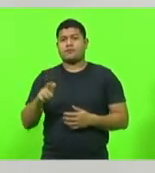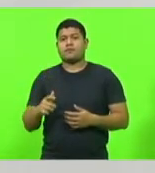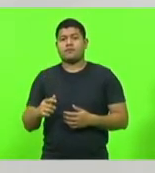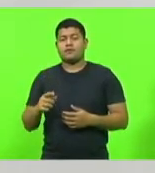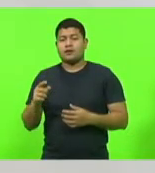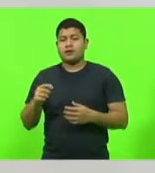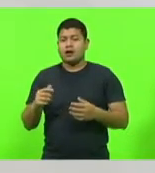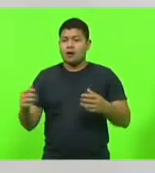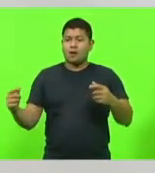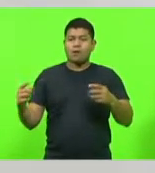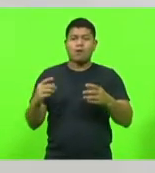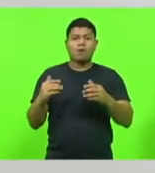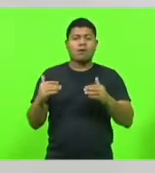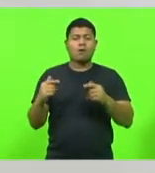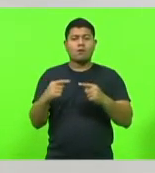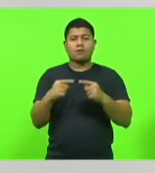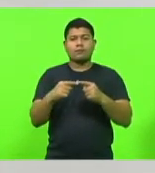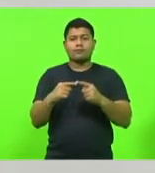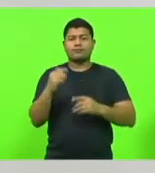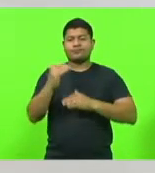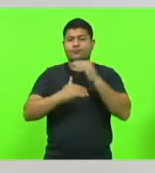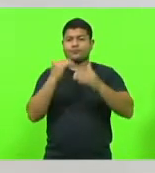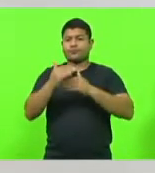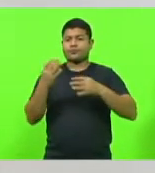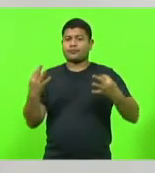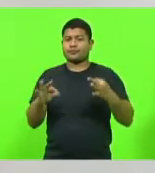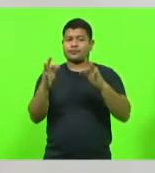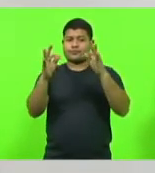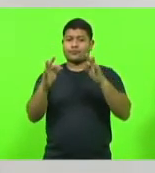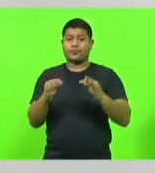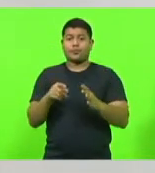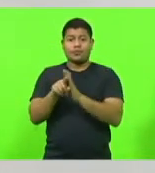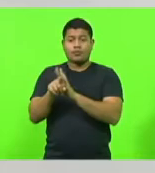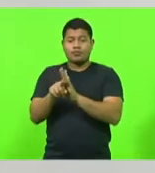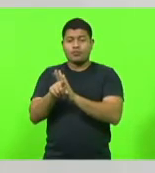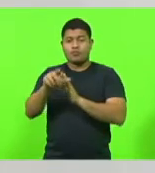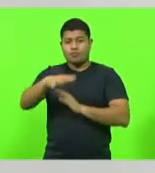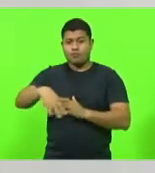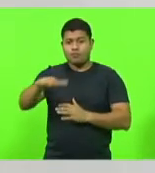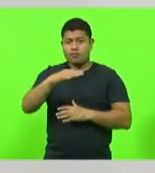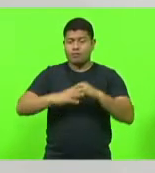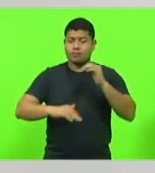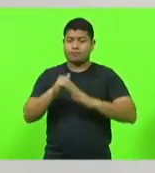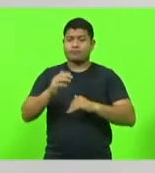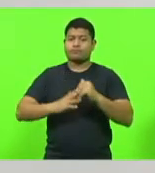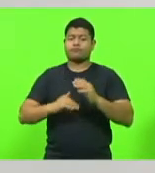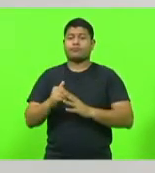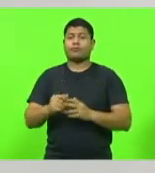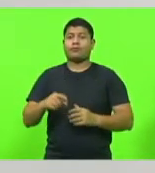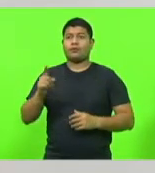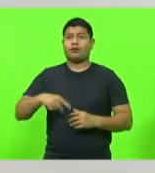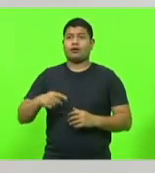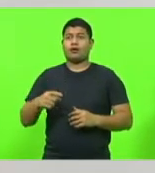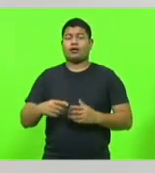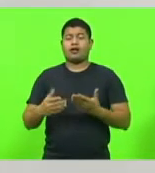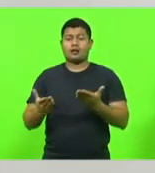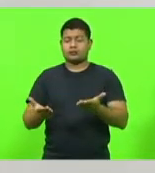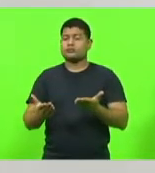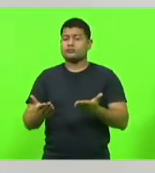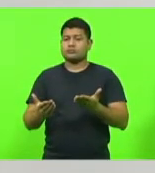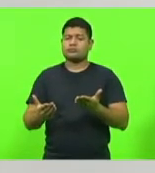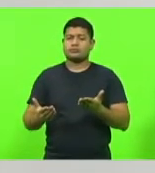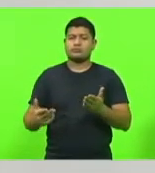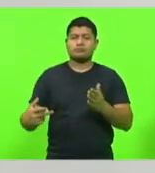investimento contínuo em pesquisa e desenvolvimento. Na sua área de atuação, é uma marca na sua história.